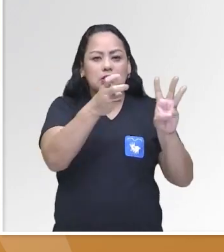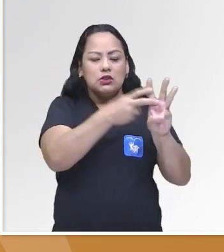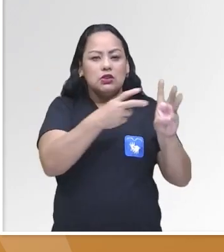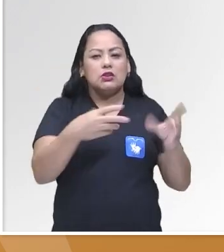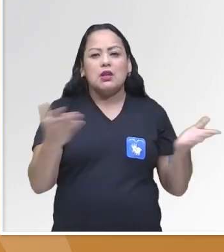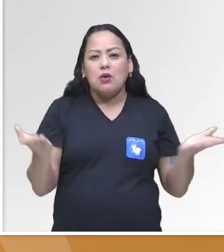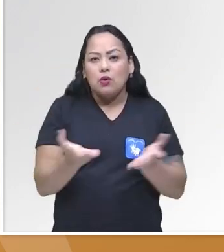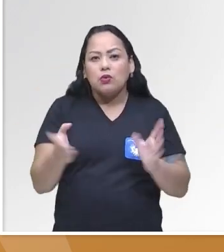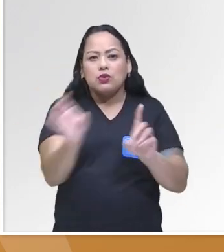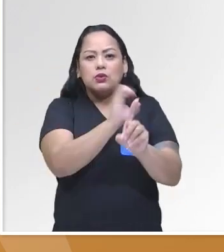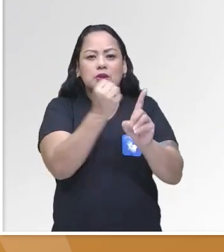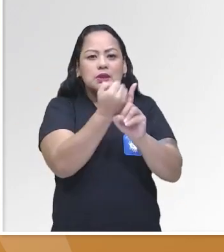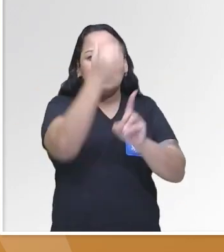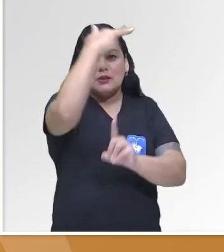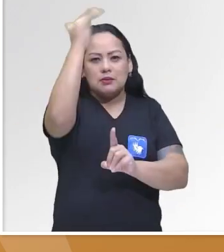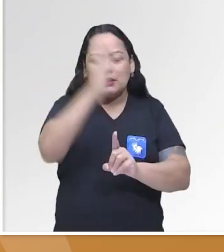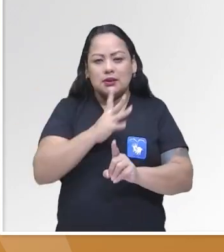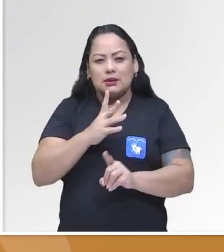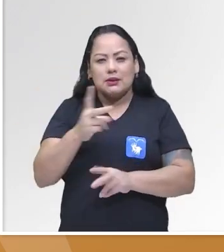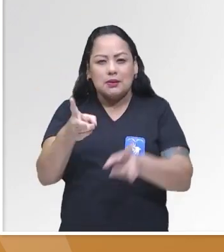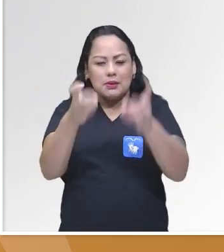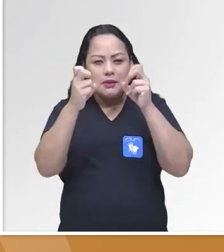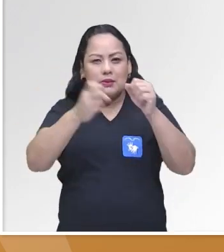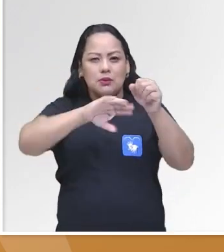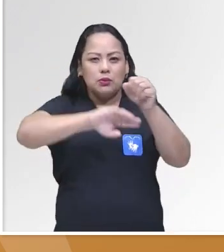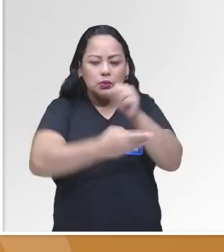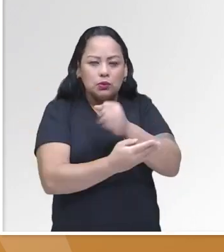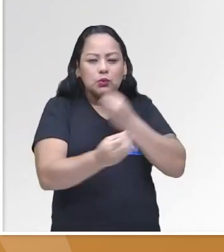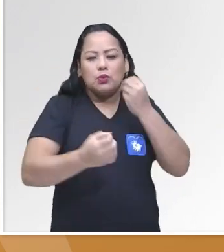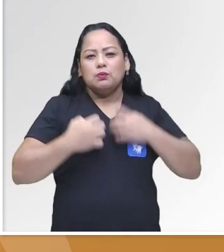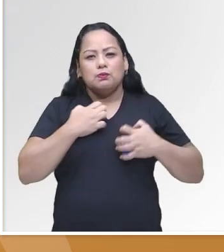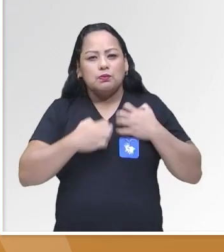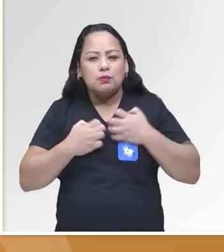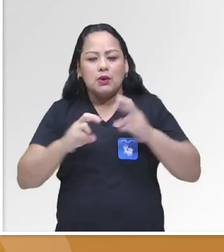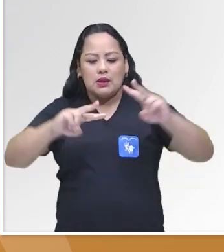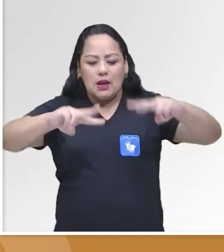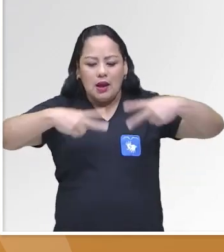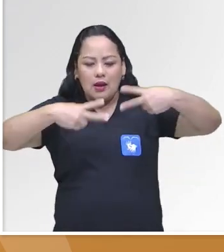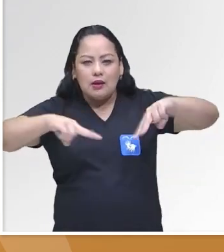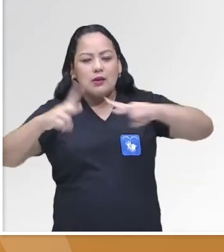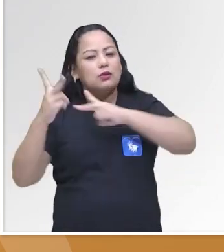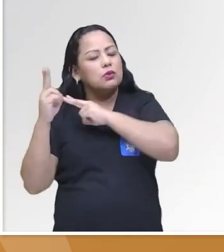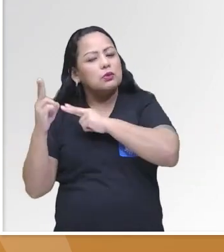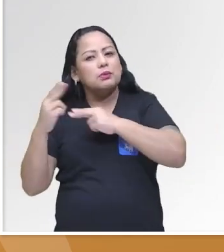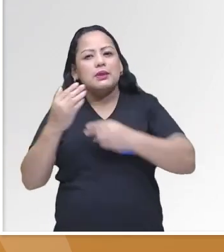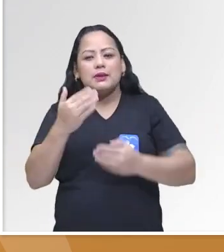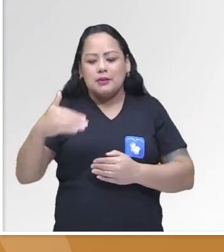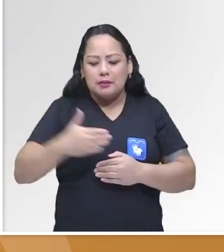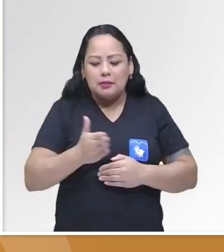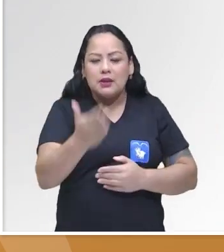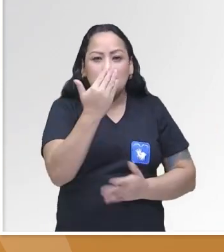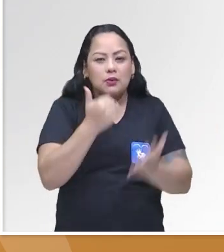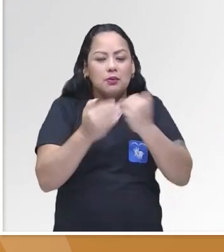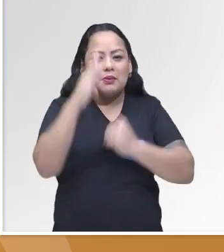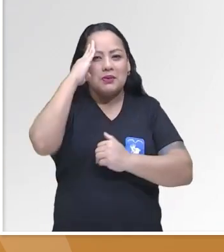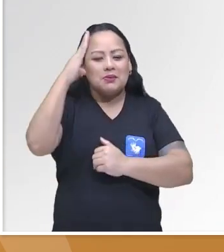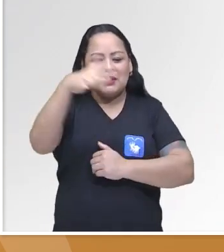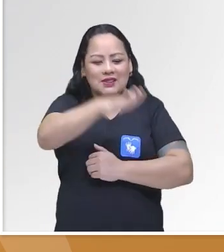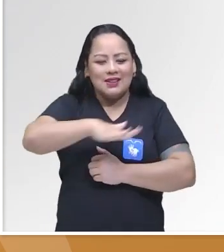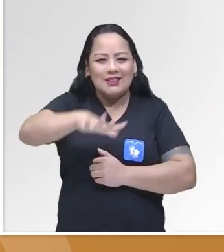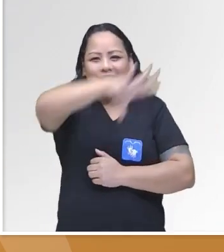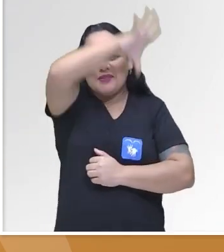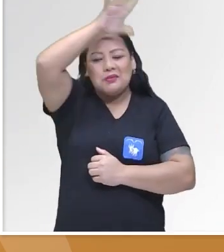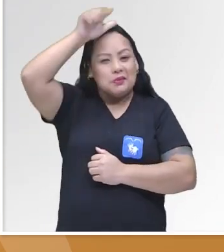sociedade. Vocês viram os hábitos, como, por exemplo, tomar banho, dormir em rede, comer peixe, principalmente na nossa região,